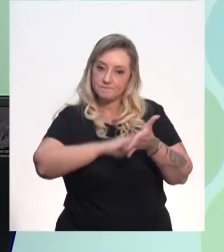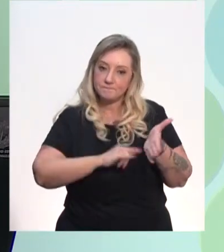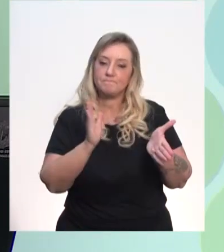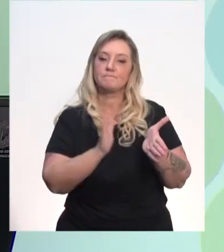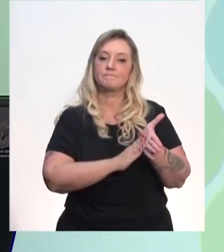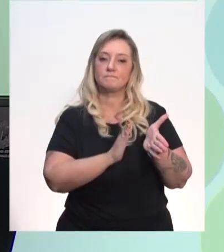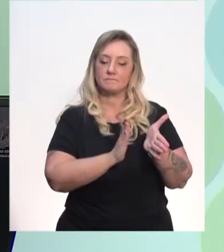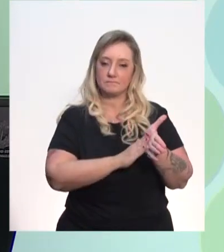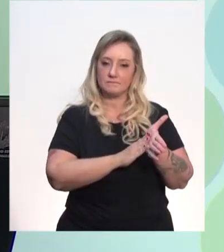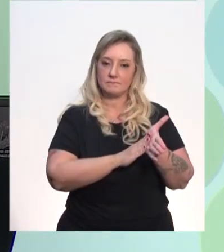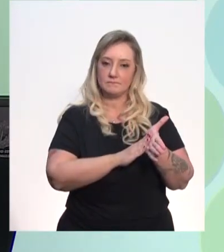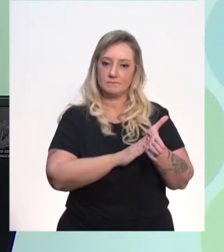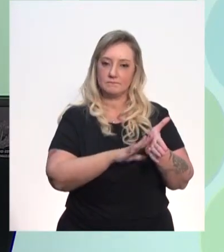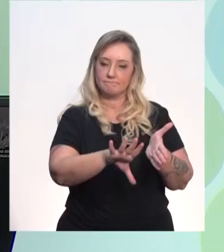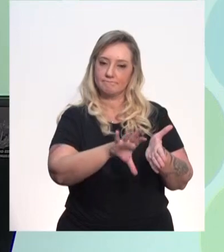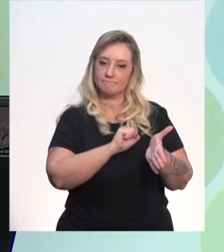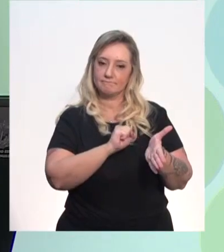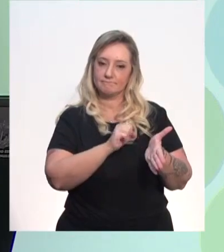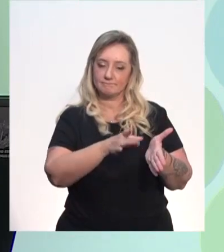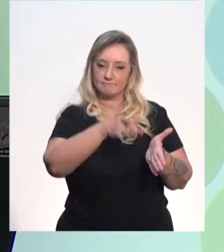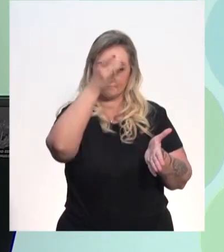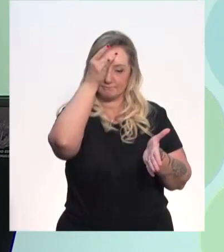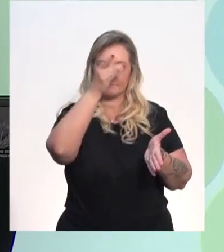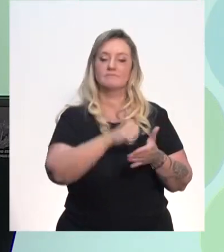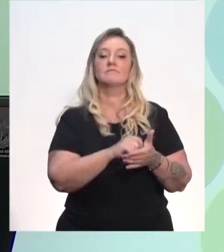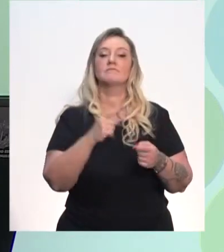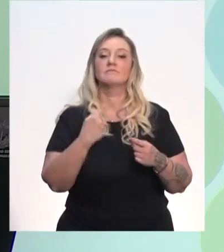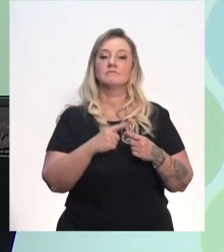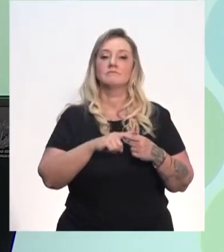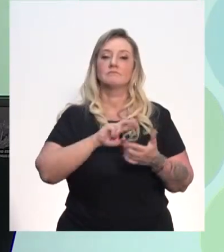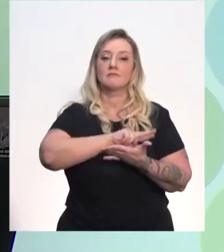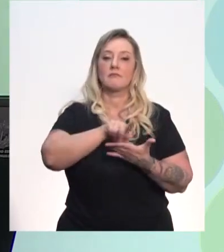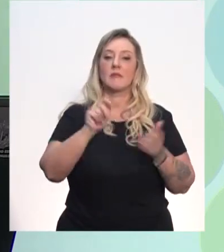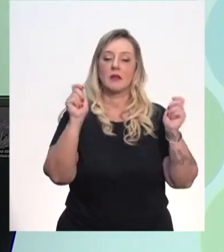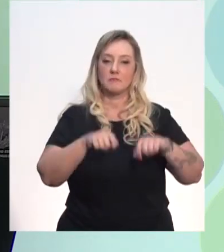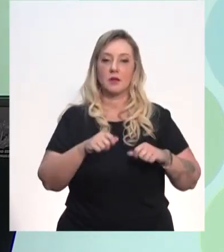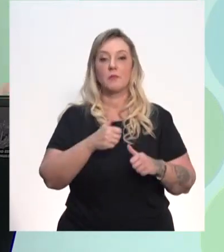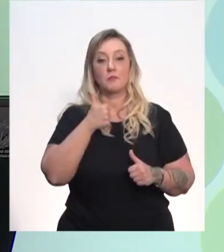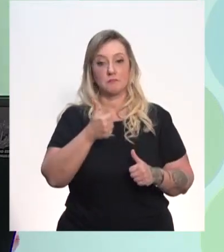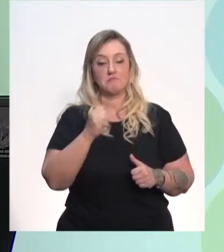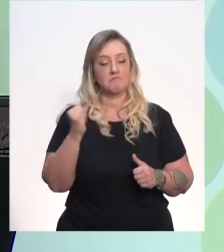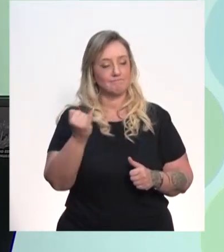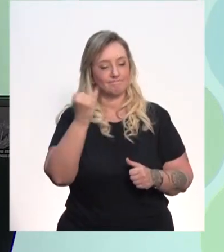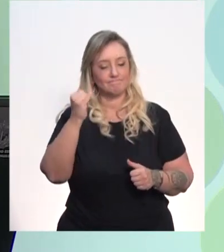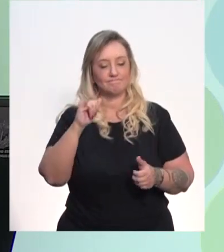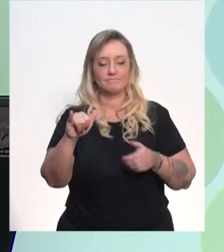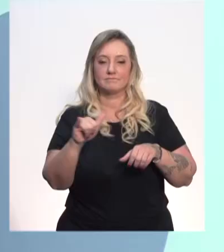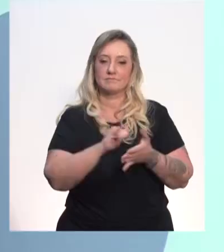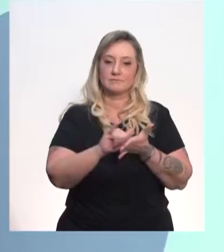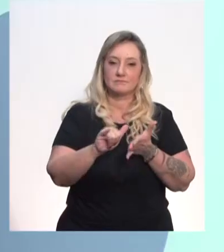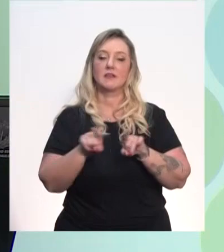nós temos um link que vai remeter a uma tabela onde nós temos um recorte de habilidades, que é um